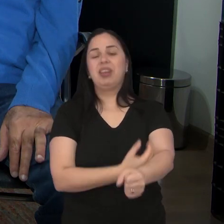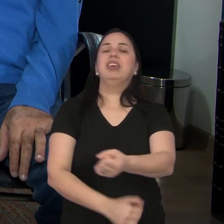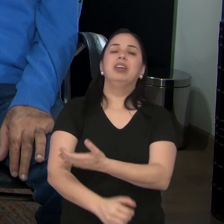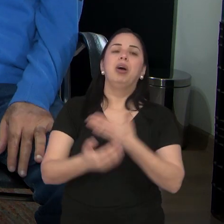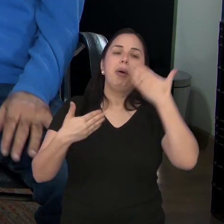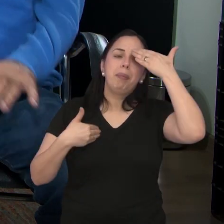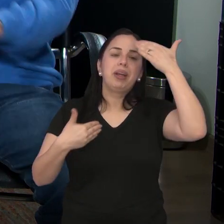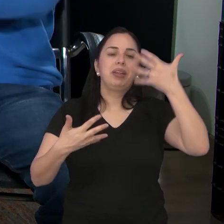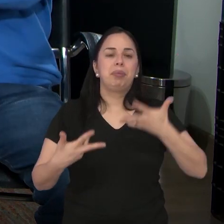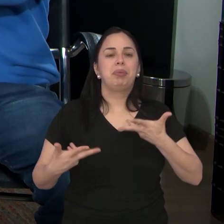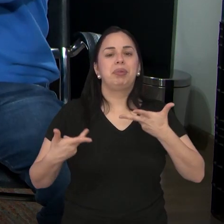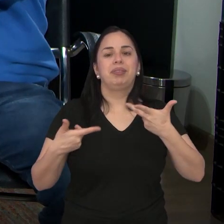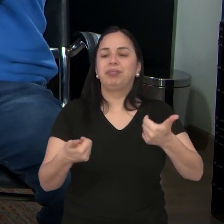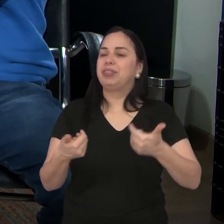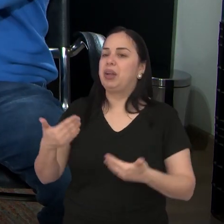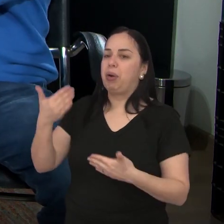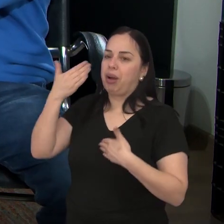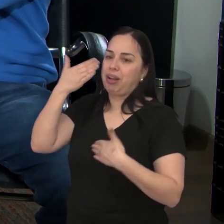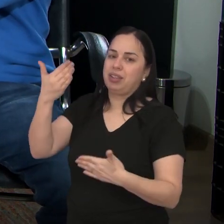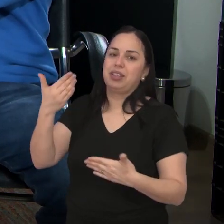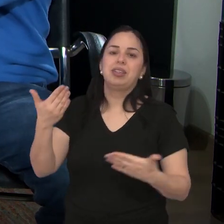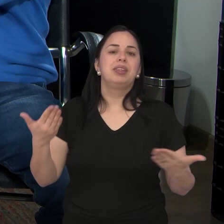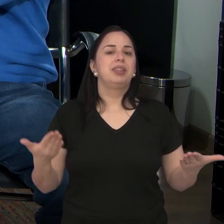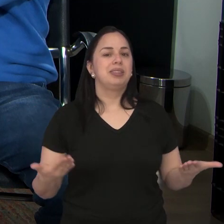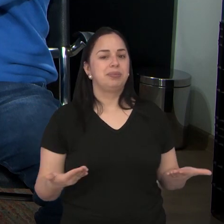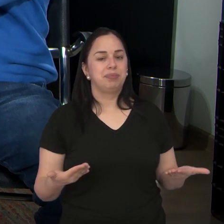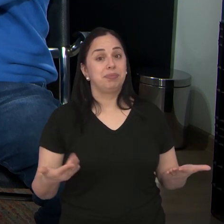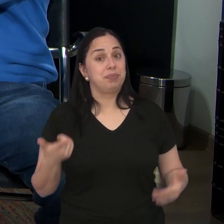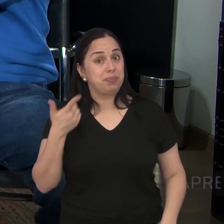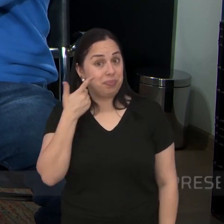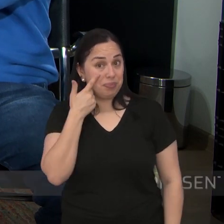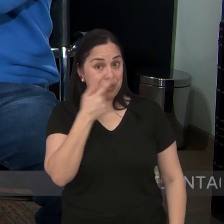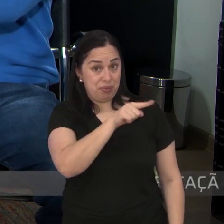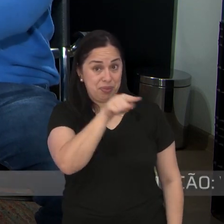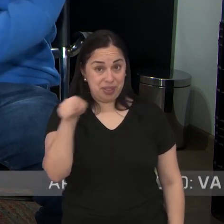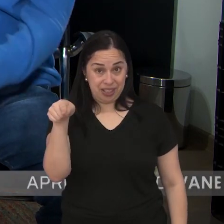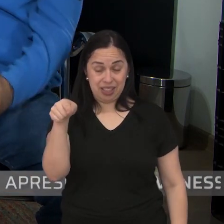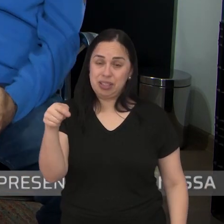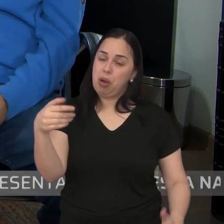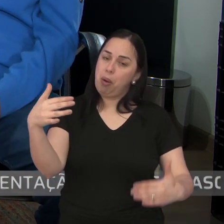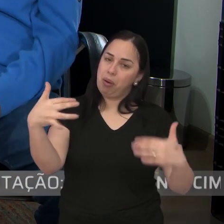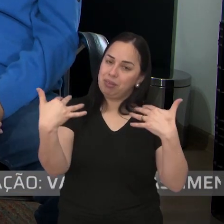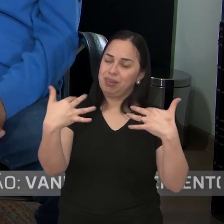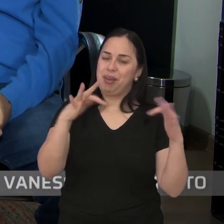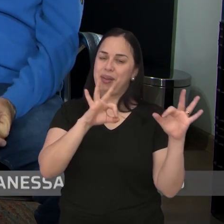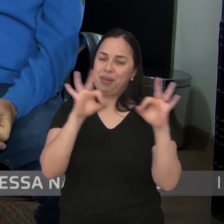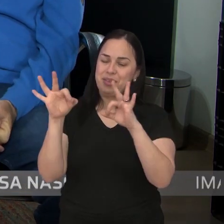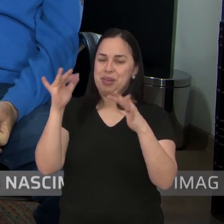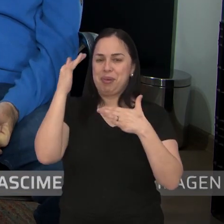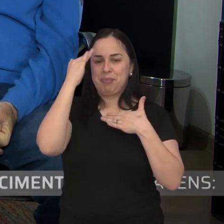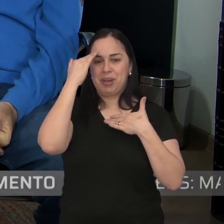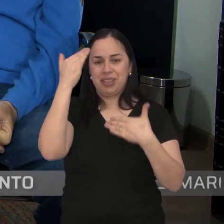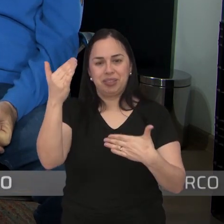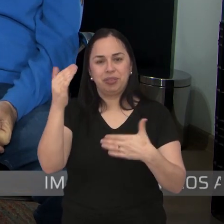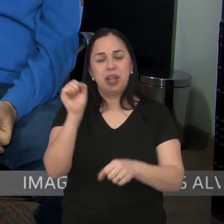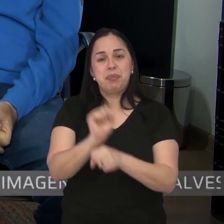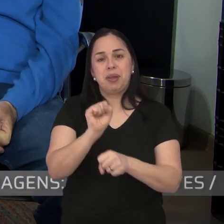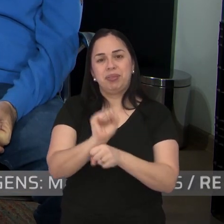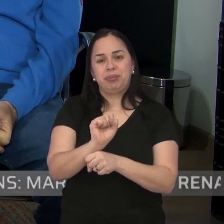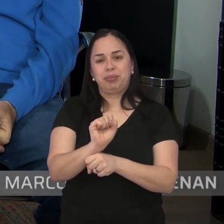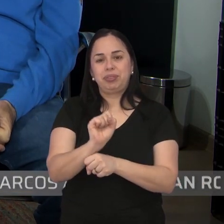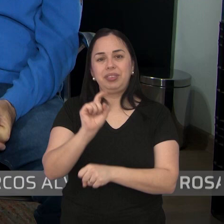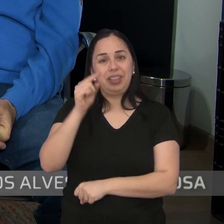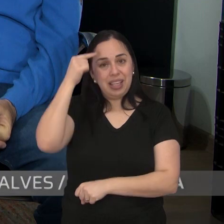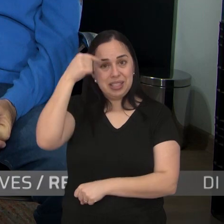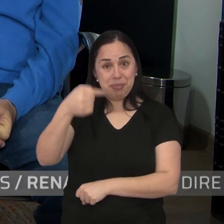emocionada. Wagner, obrigada, viu, por me receber aqui no seu escritório. Muito obrigado. E ó, a você em casa, obrigada pela companhia em mais um programa.